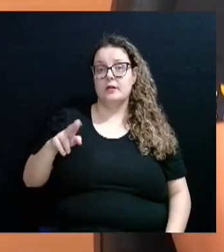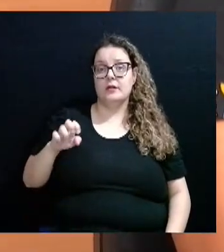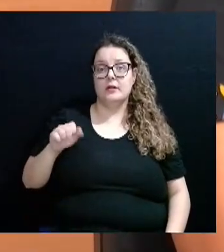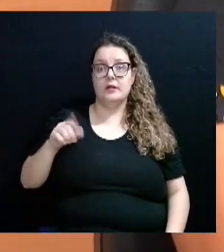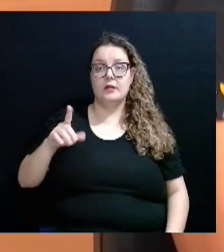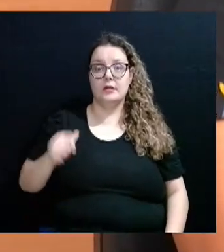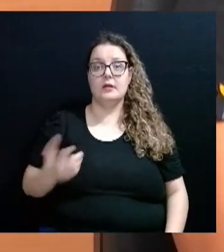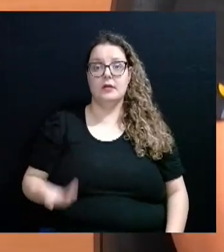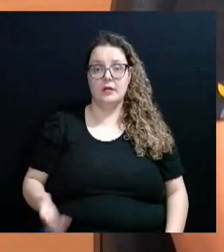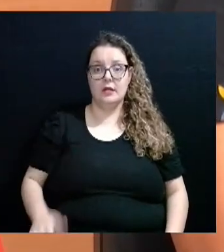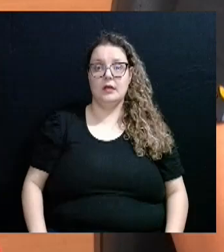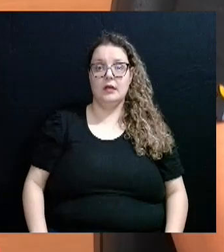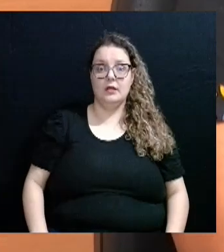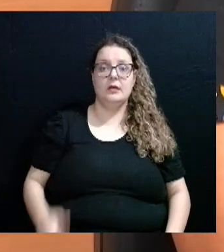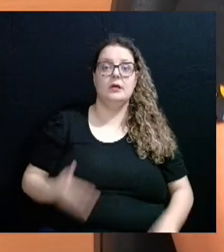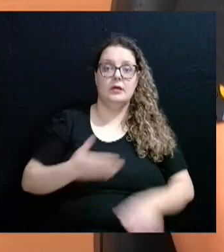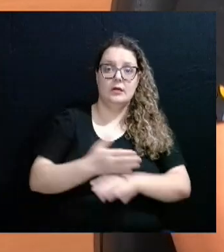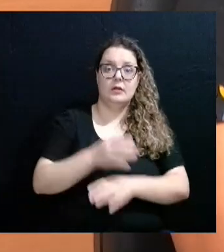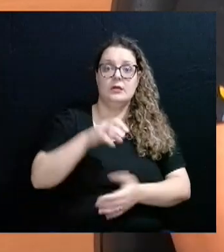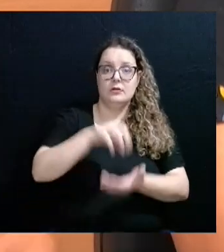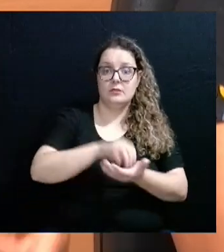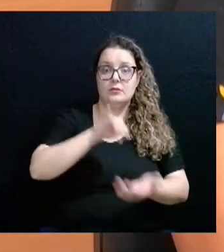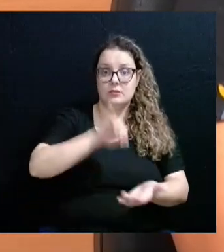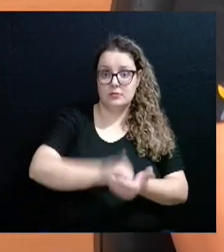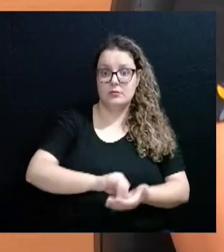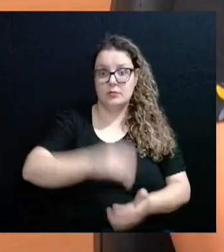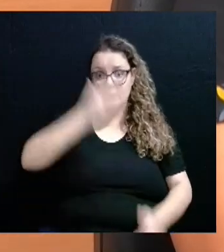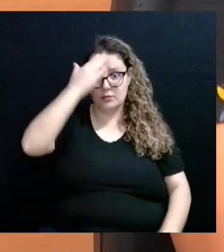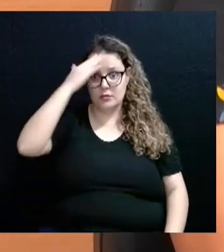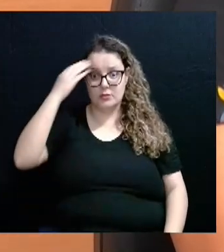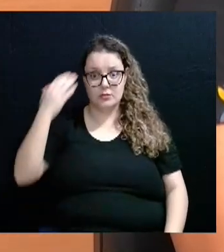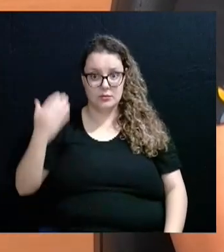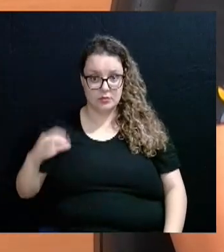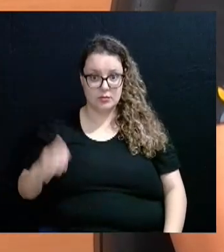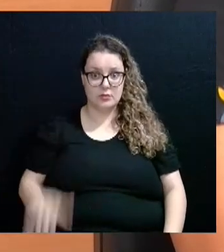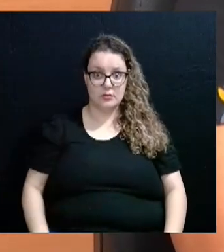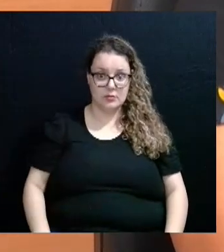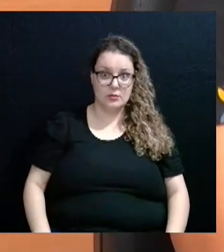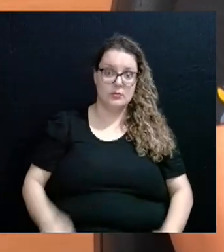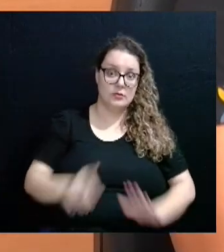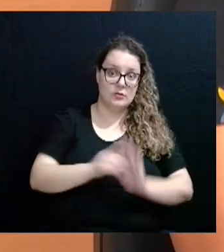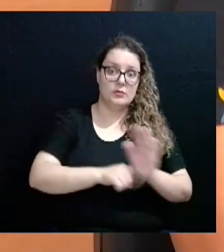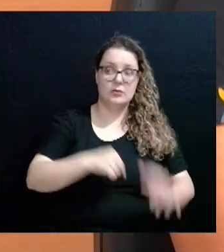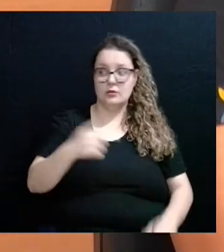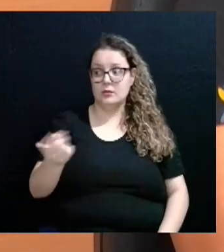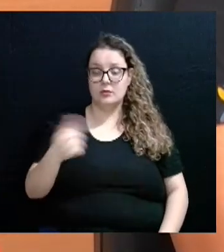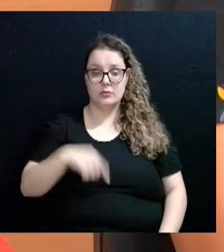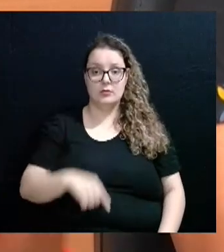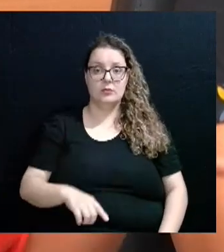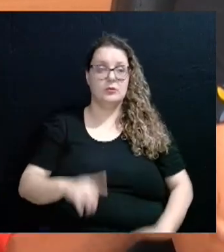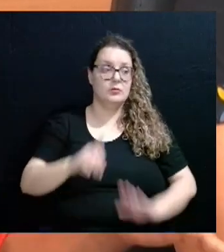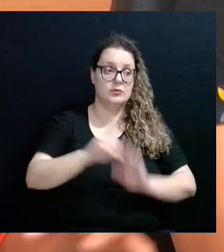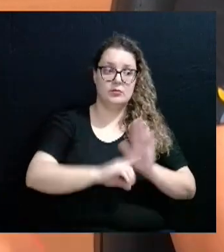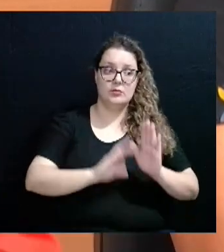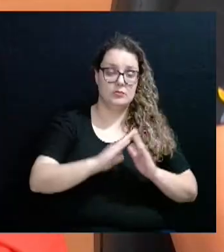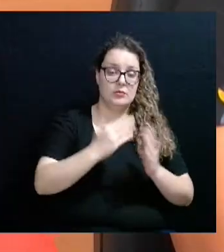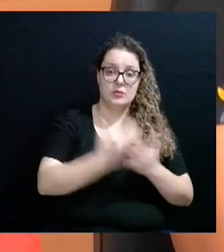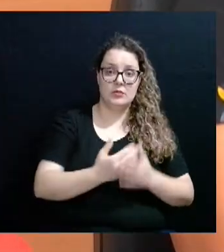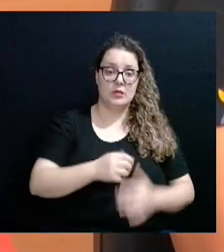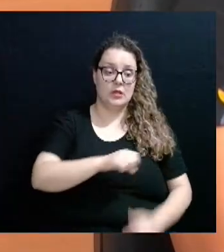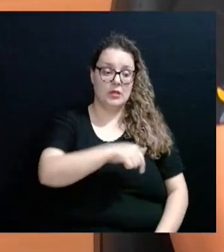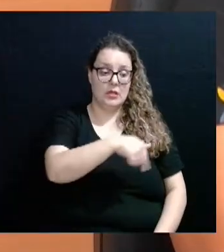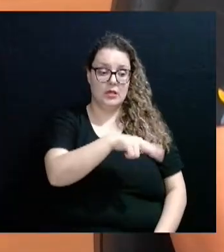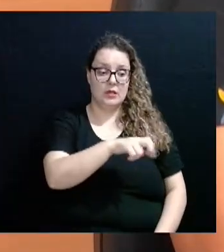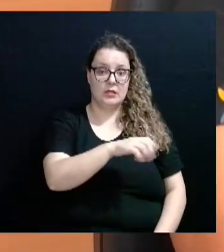direito de ir e vir, já que não era possível uma escola lá na quebrada, já que não era possível um asfalto, né,